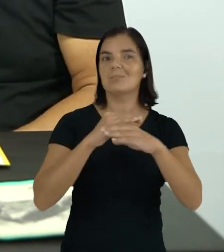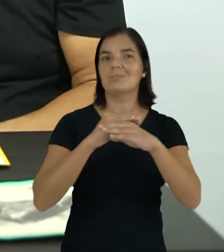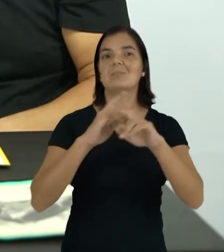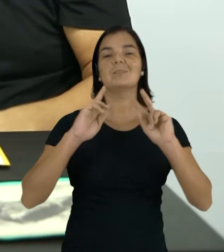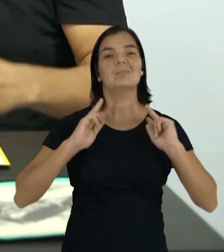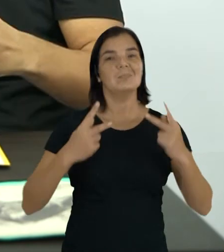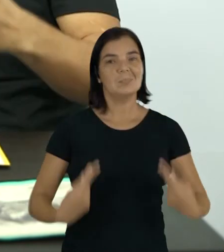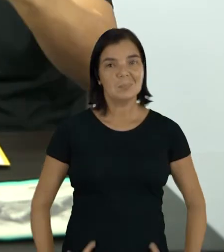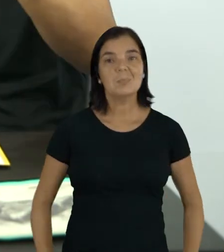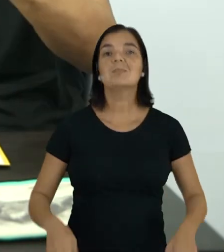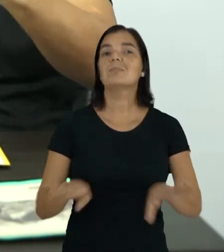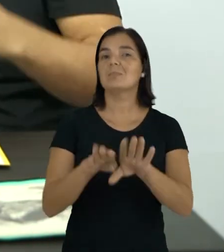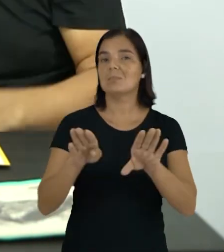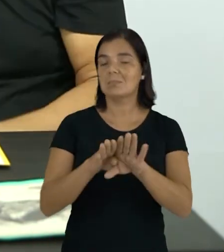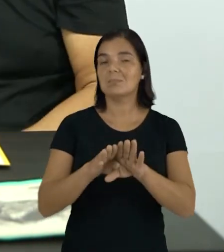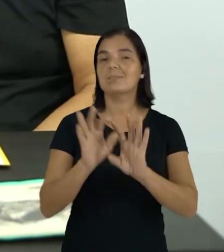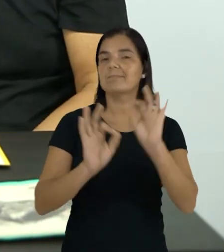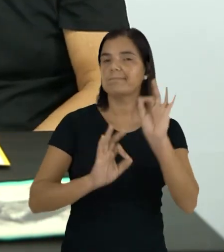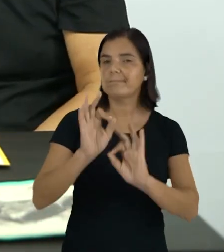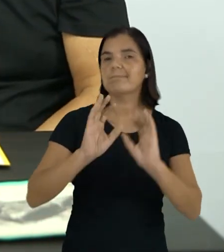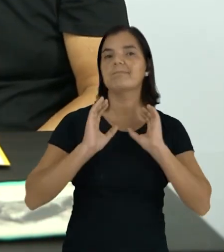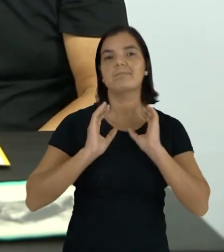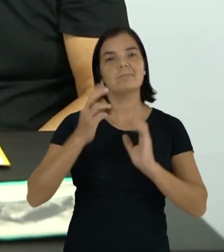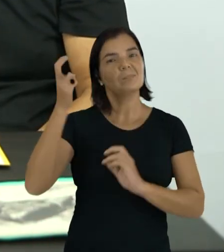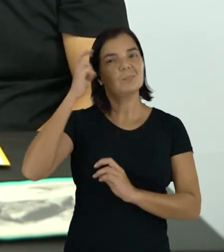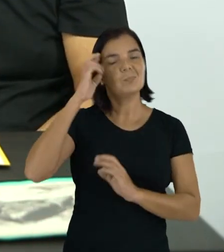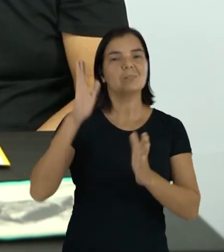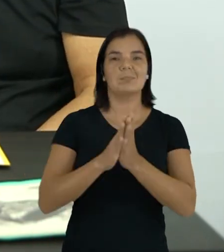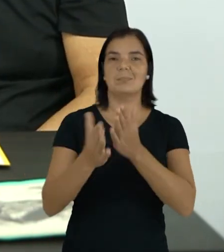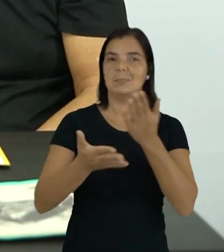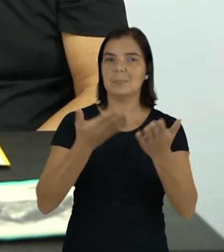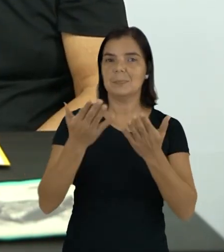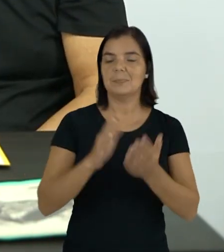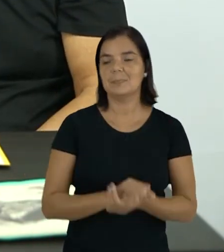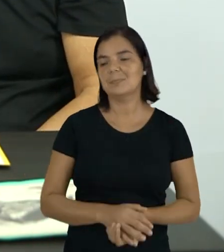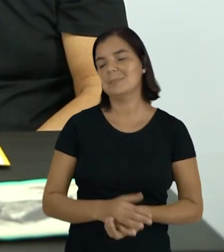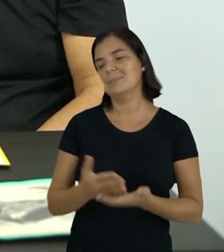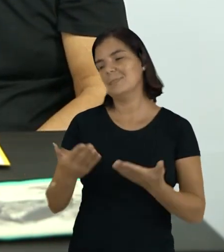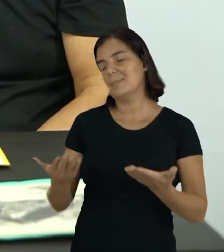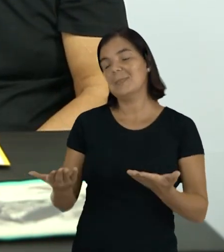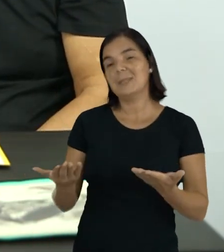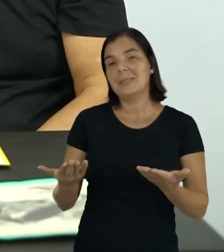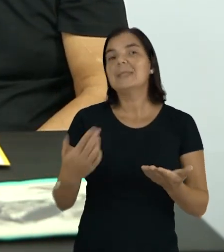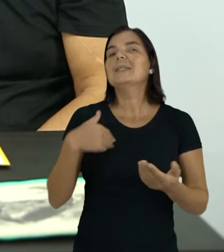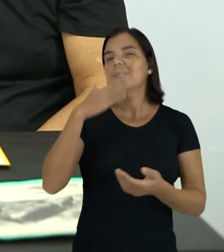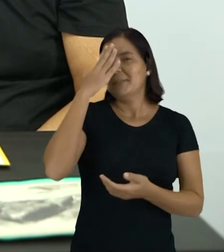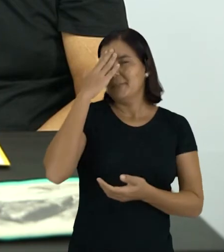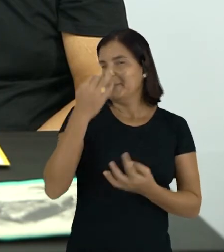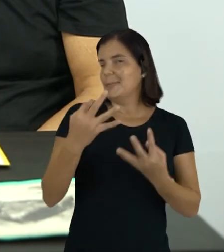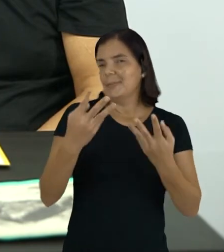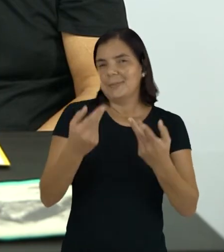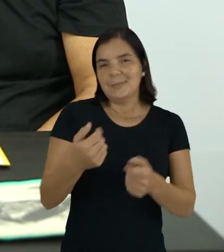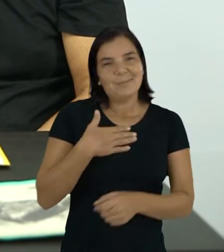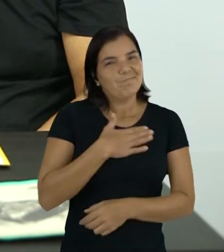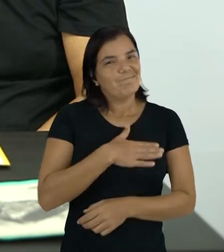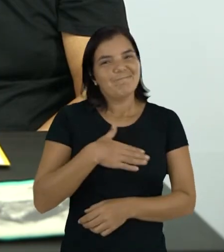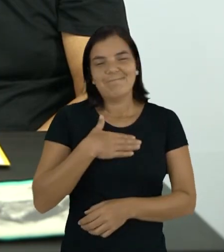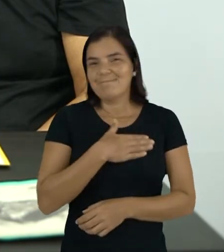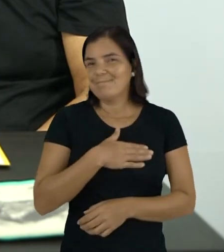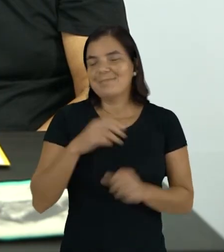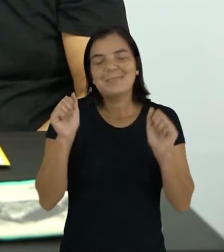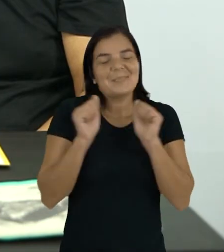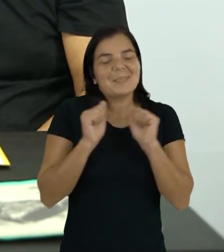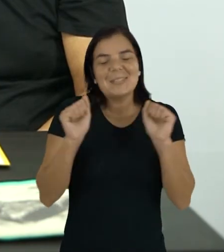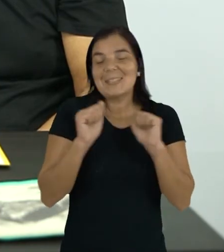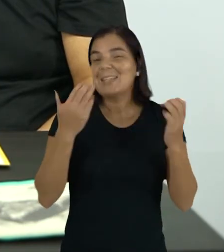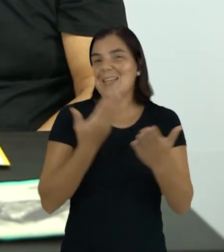humanos e isso acaba formando a nossa cultura maravilhosa. Queridos, eu sei que tá todo mundo gostando, né? Eu sei que você